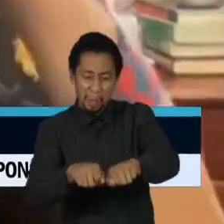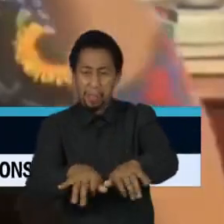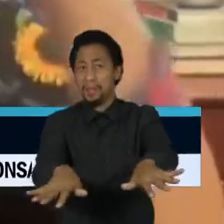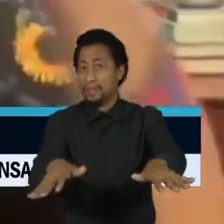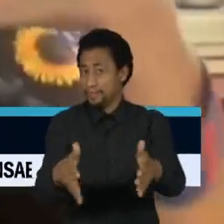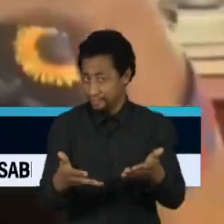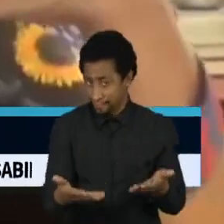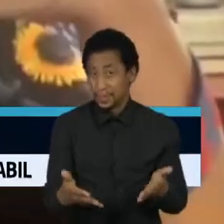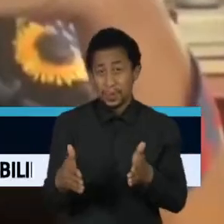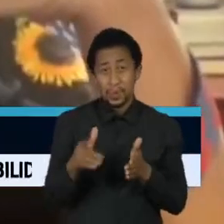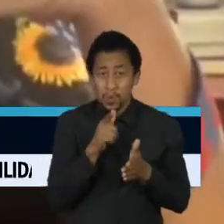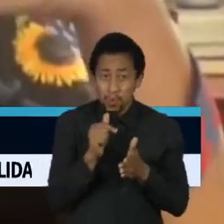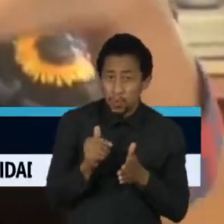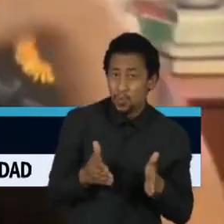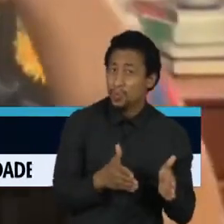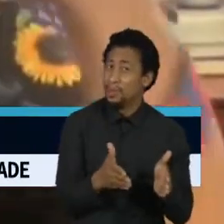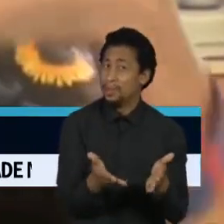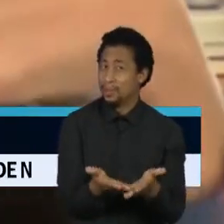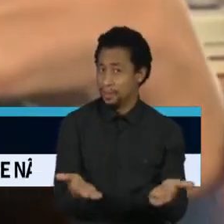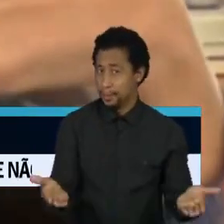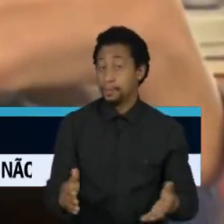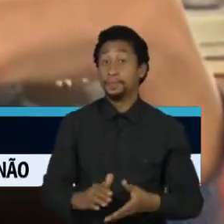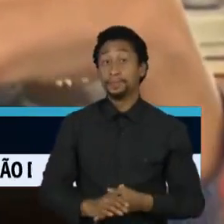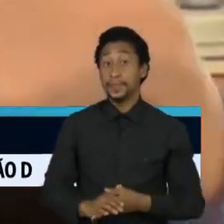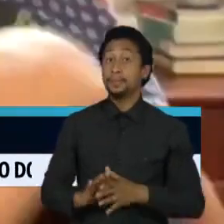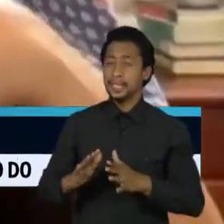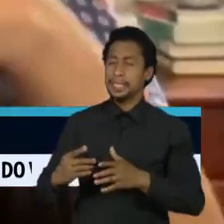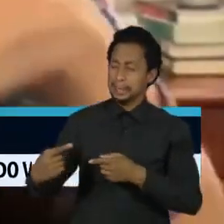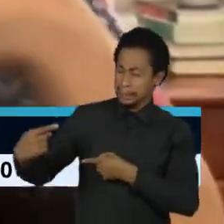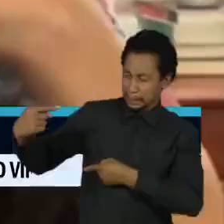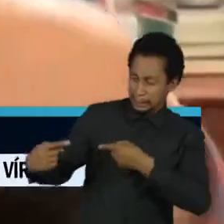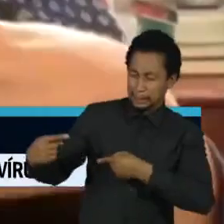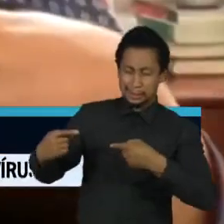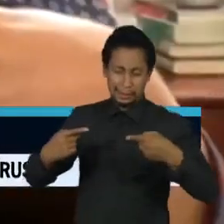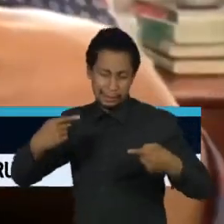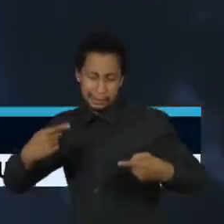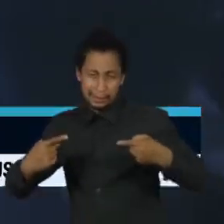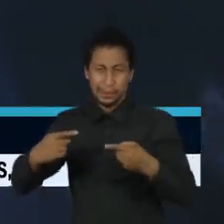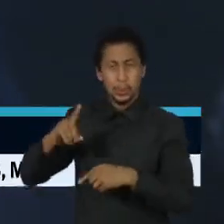dramática, né? Essa guerra, ela é cotidiana e essa guerra mata.